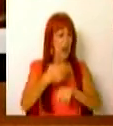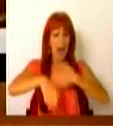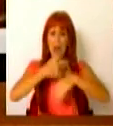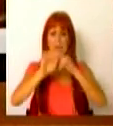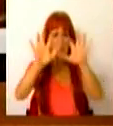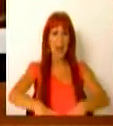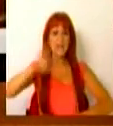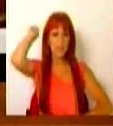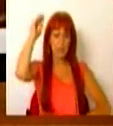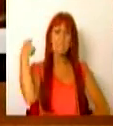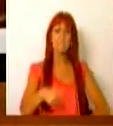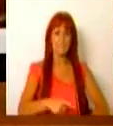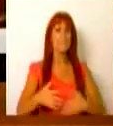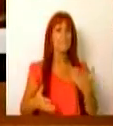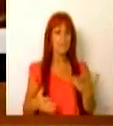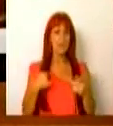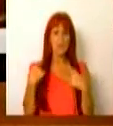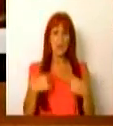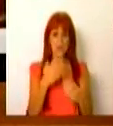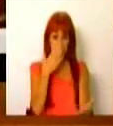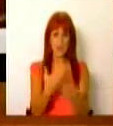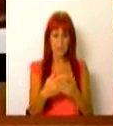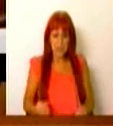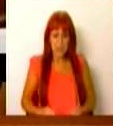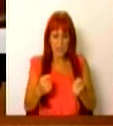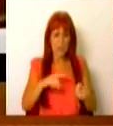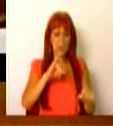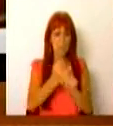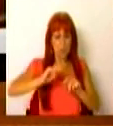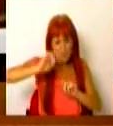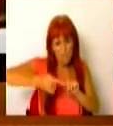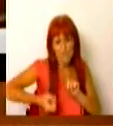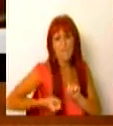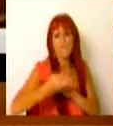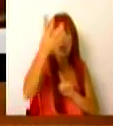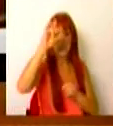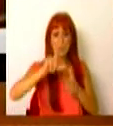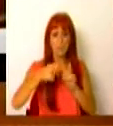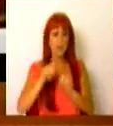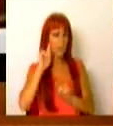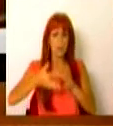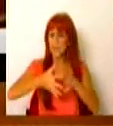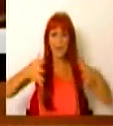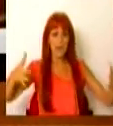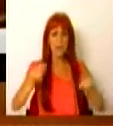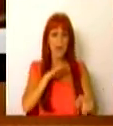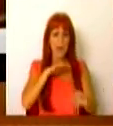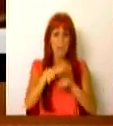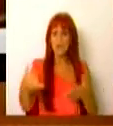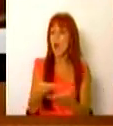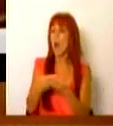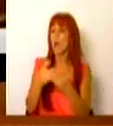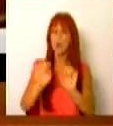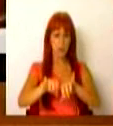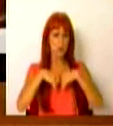da Assembleia da República. Estamos perante investimentos plurianuais e projetos de grande relevância com impacto económico